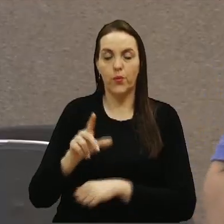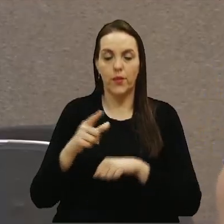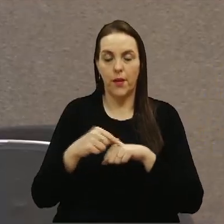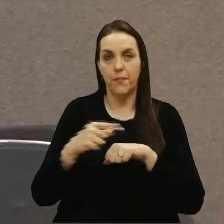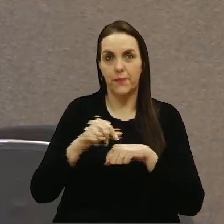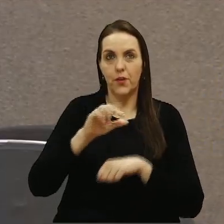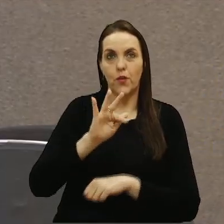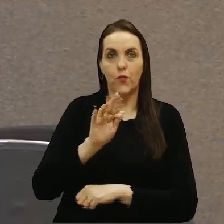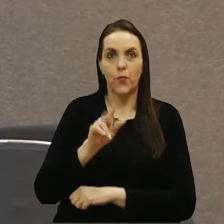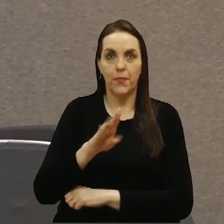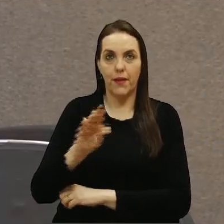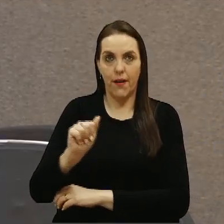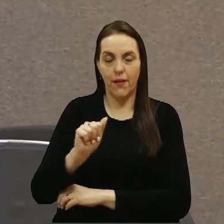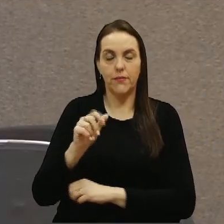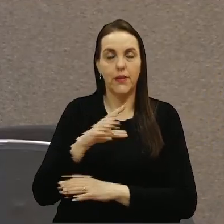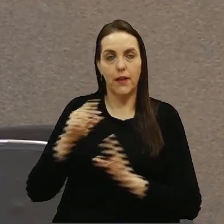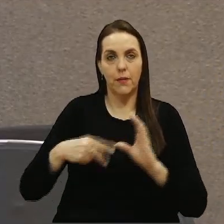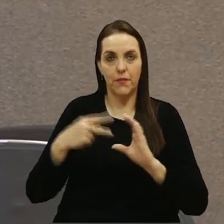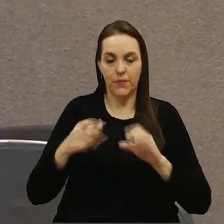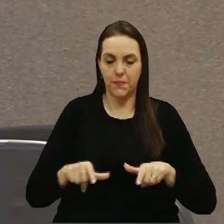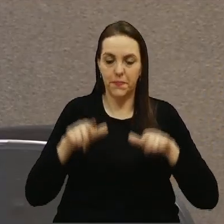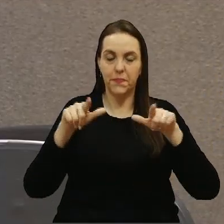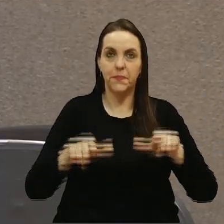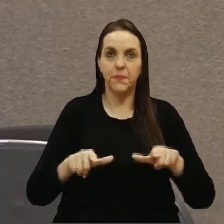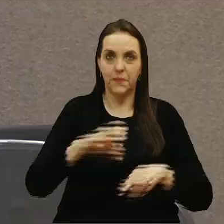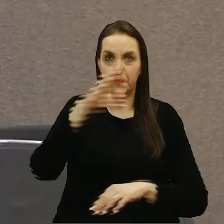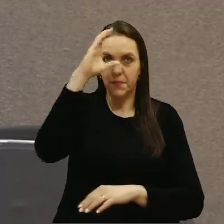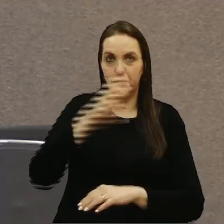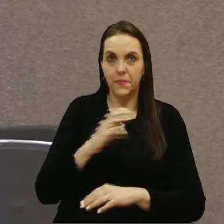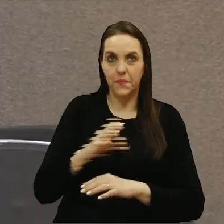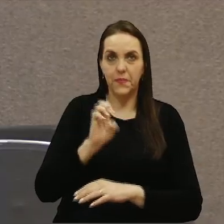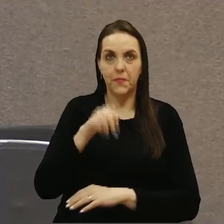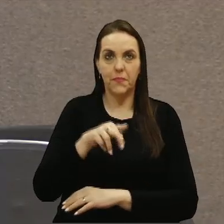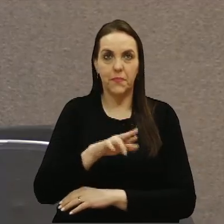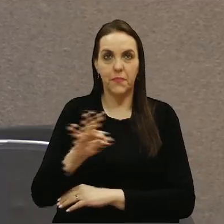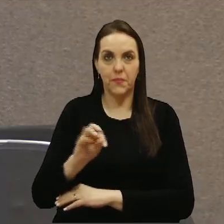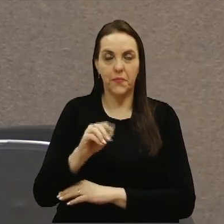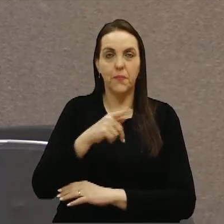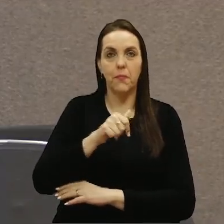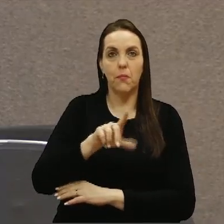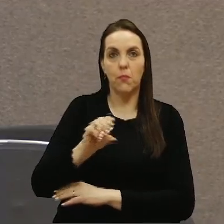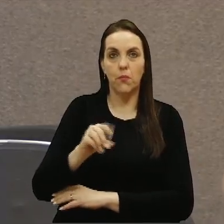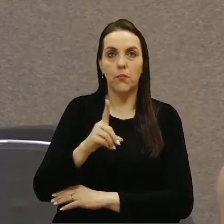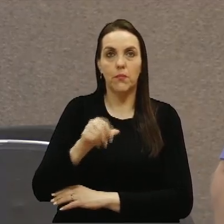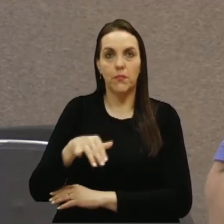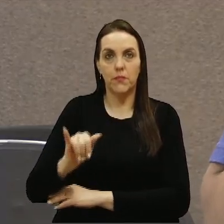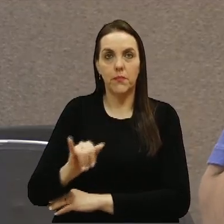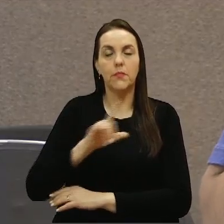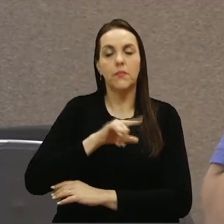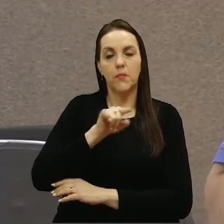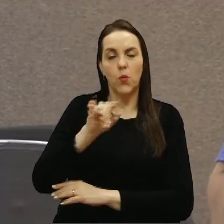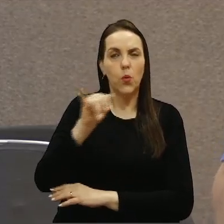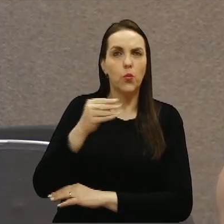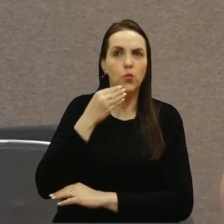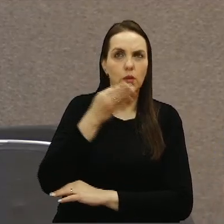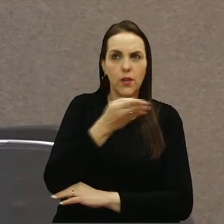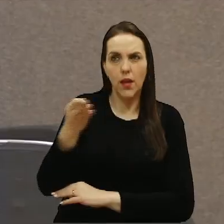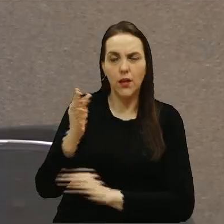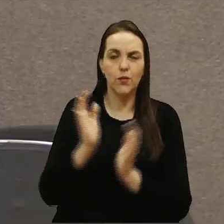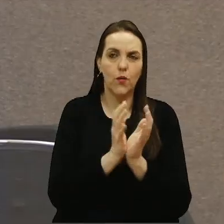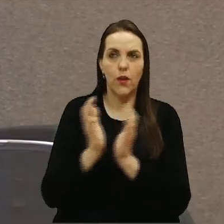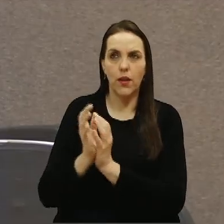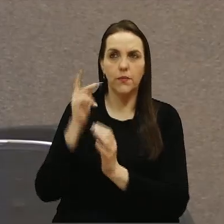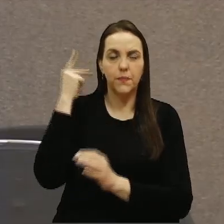irá conceder o título de cidadão emérito ao empresário Paulo Ricardo Dani. Vocês terão oportunidade, colegas vereadores e